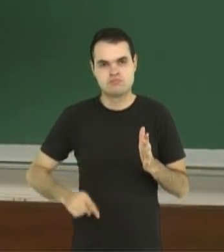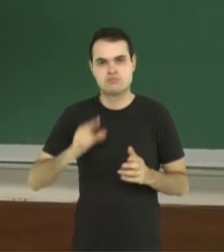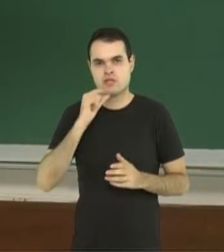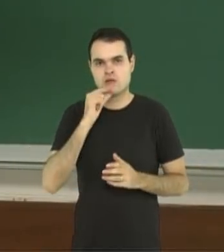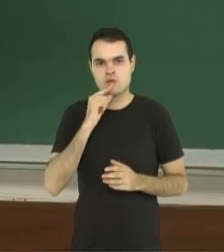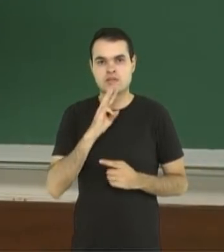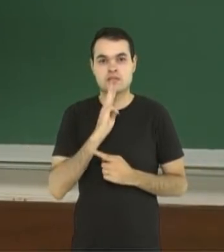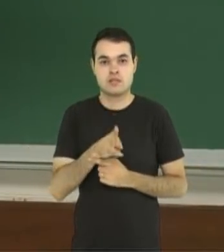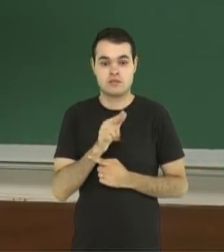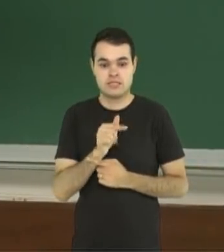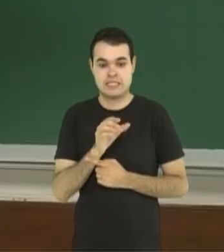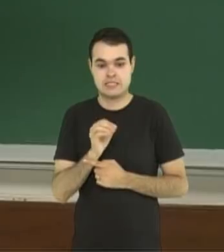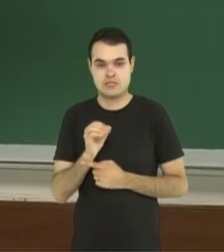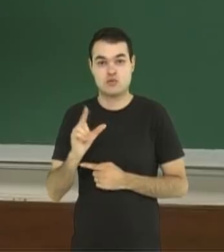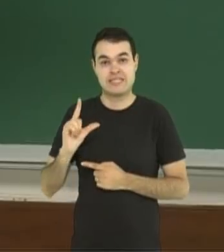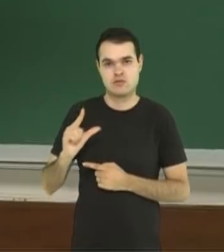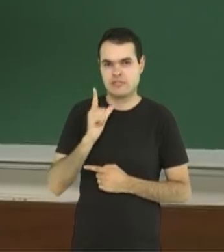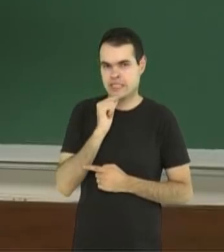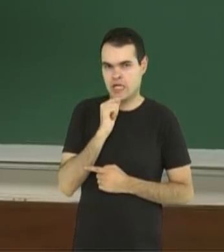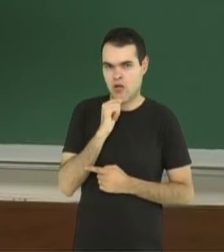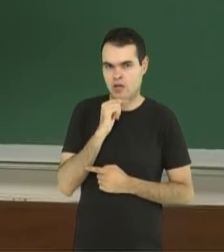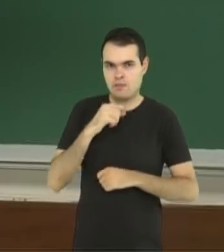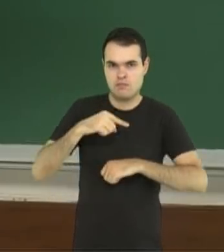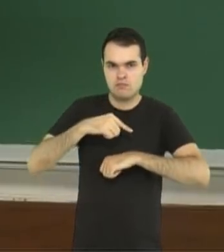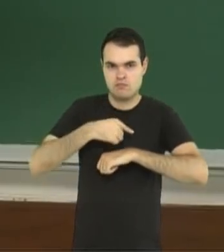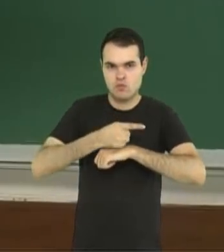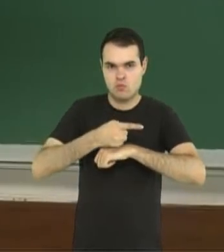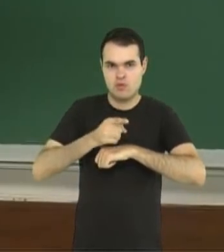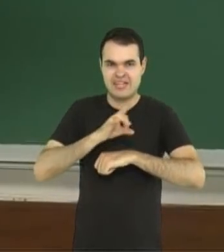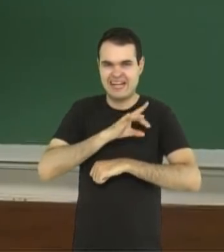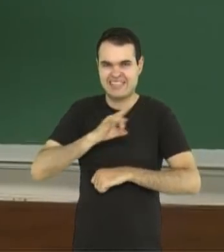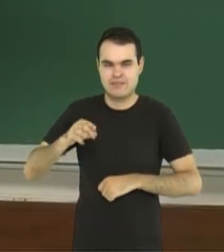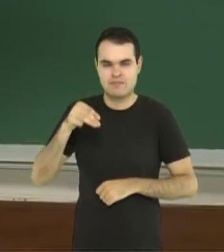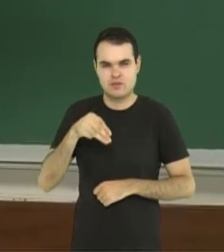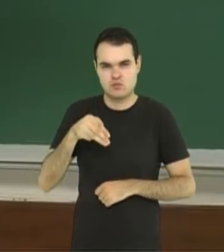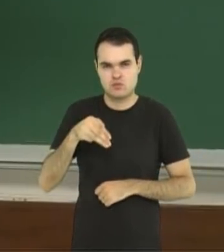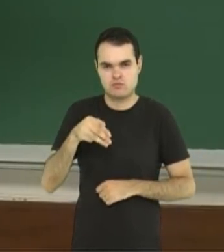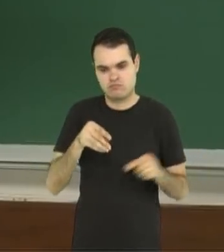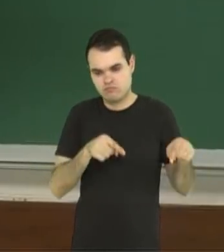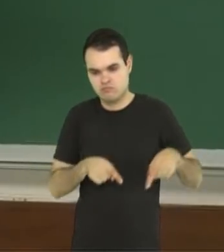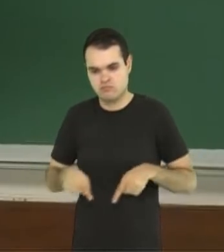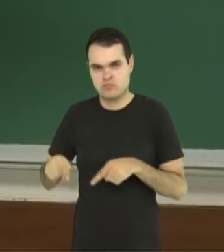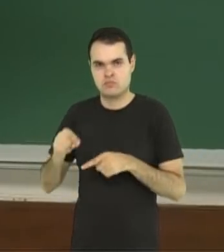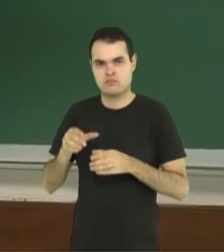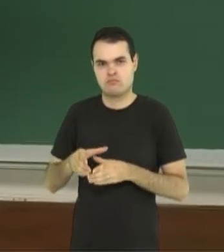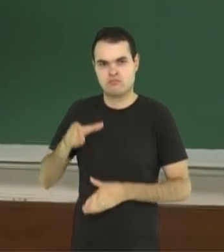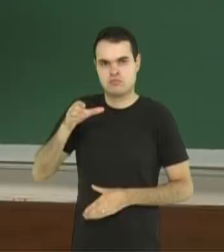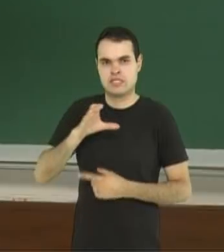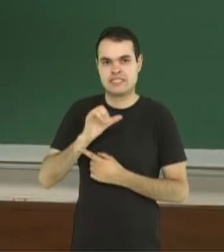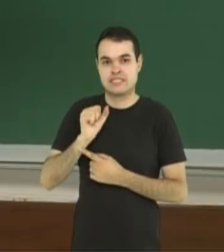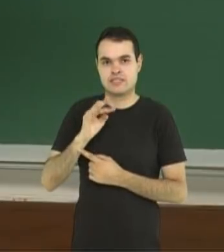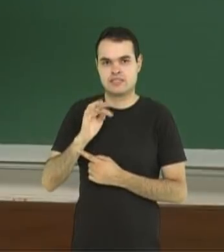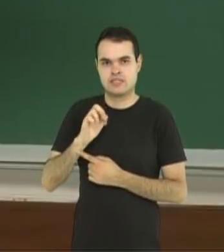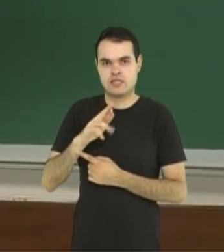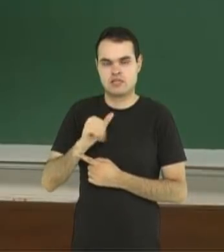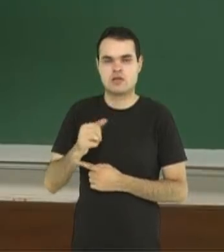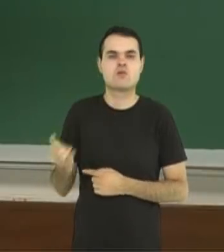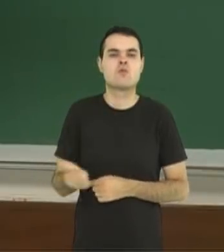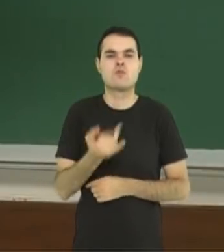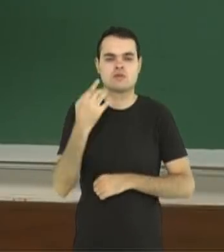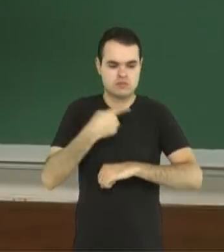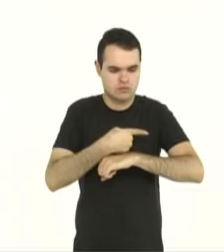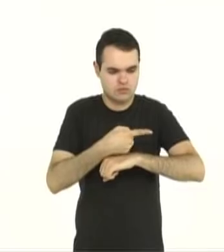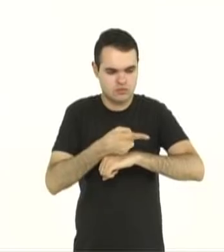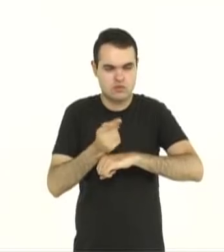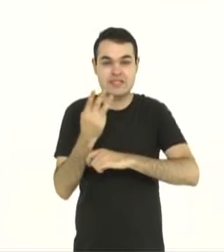3.700 litros de água por minuto, né? Para uma cisterna, tá? Aí, quantos litros de água esse